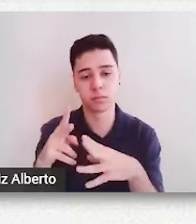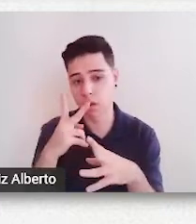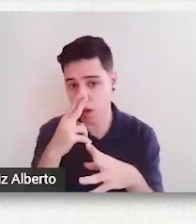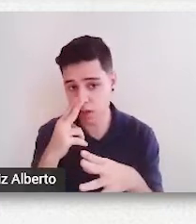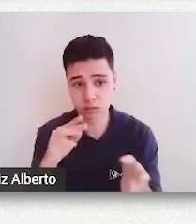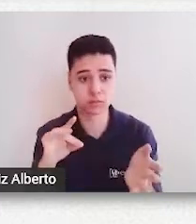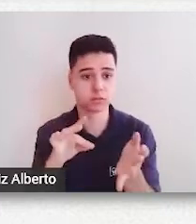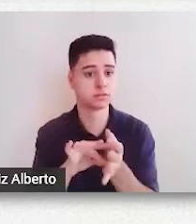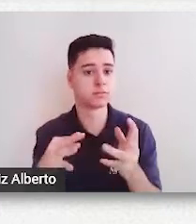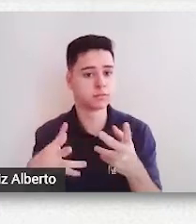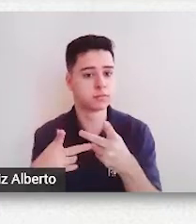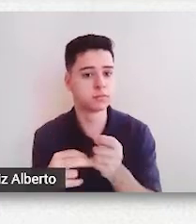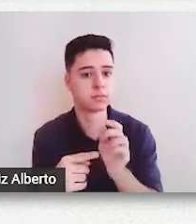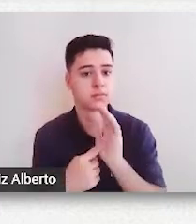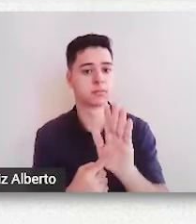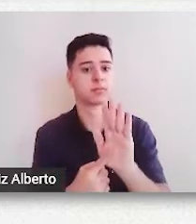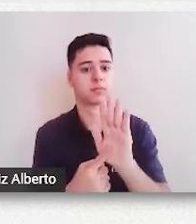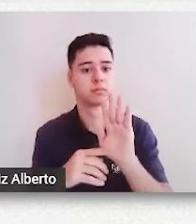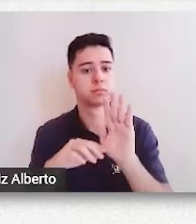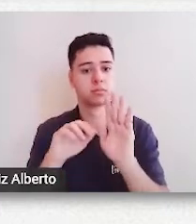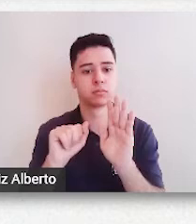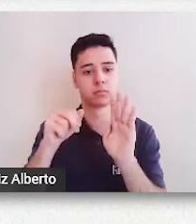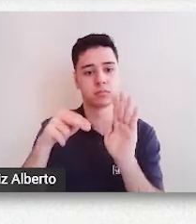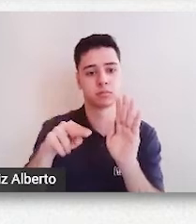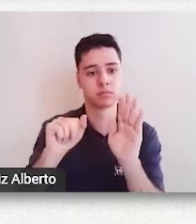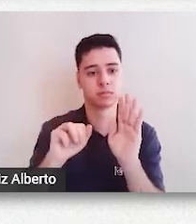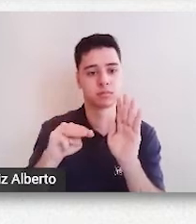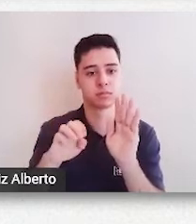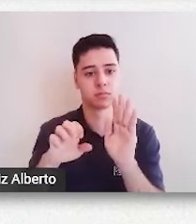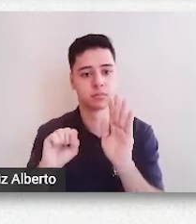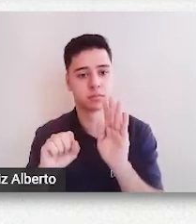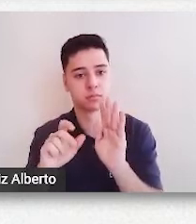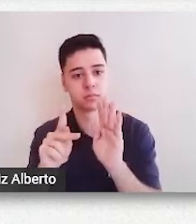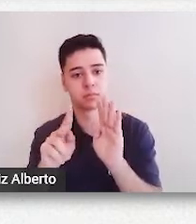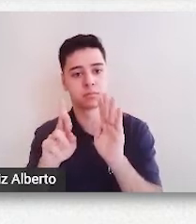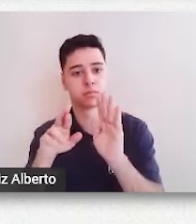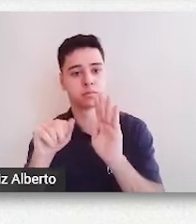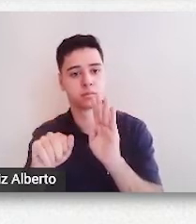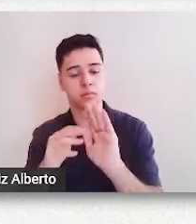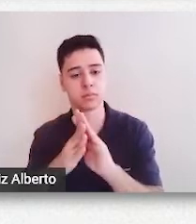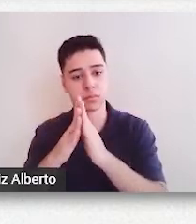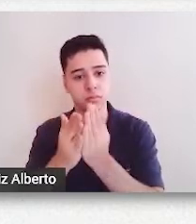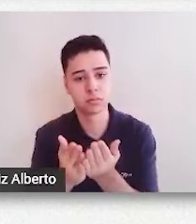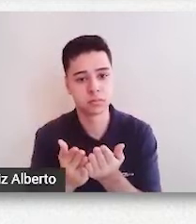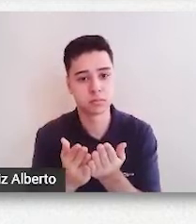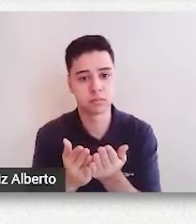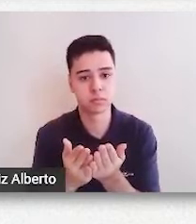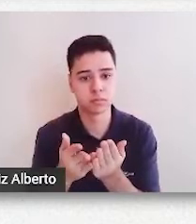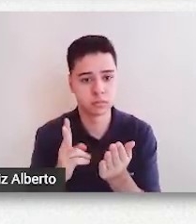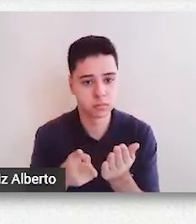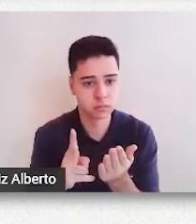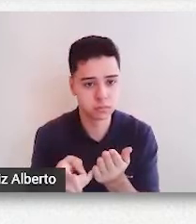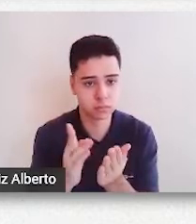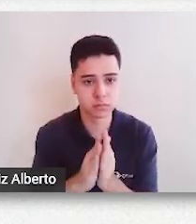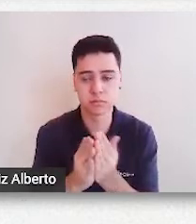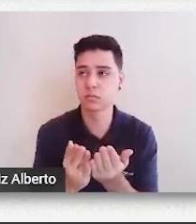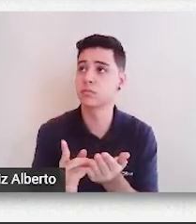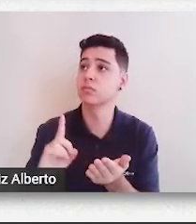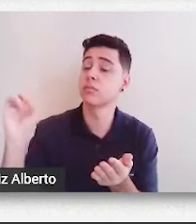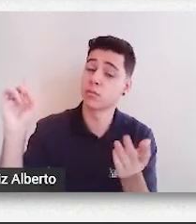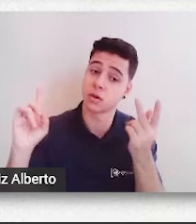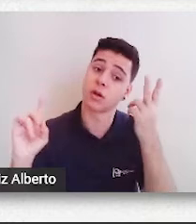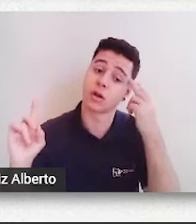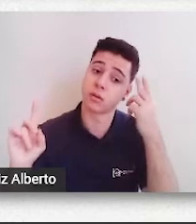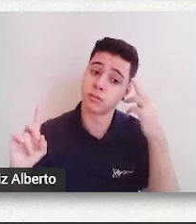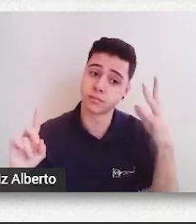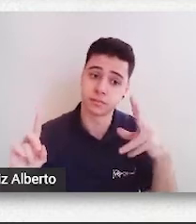né, com a representação iconográfica de Santana Mestra, com esse livro, né, geralmente são as escrituras sagradas, né,